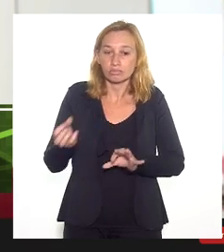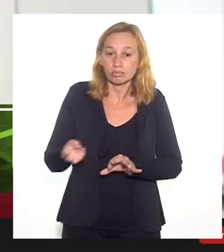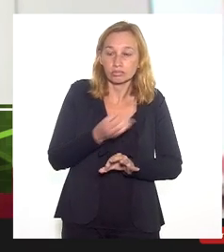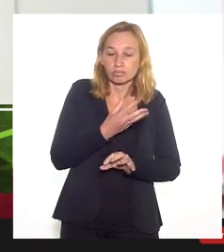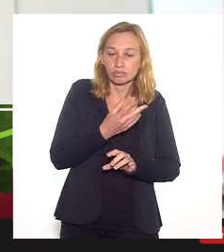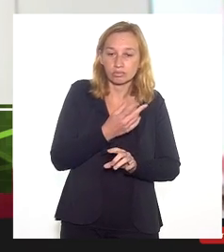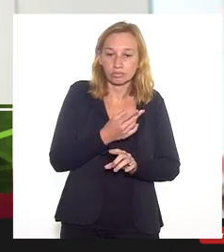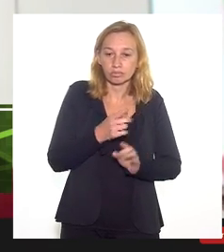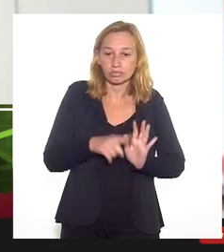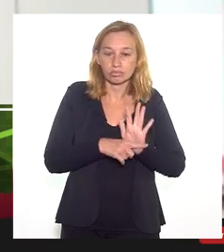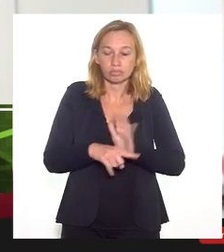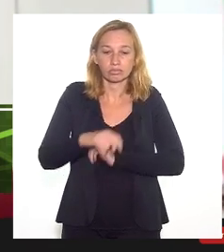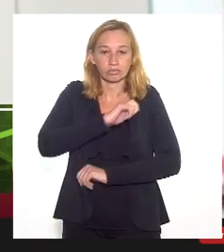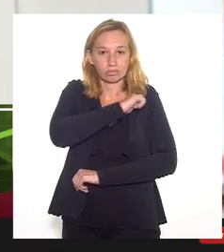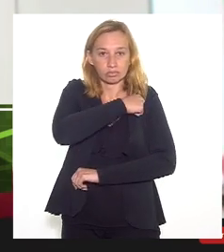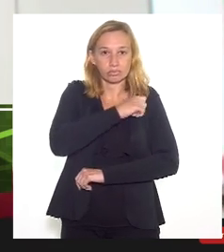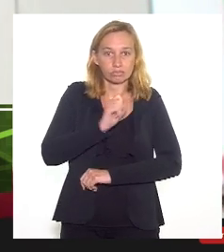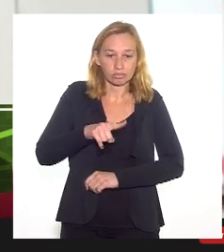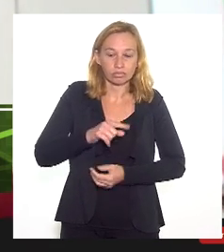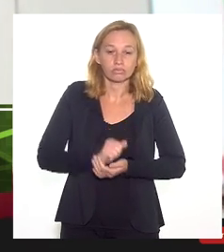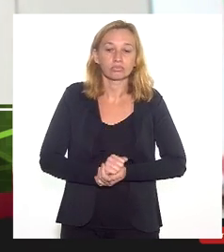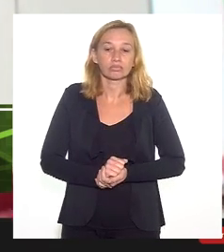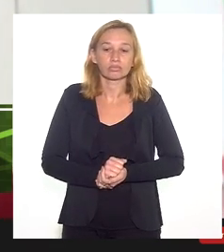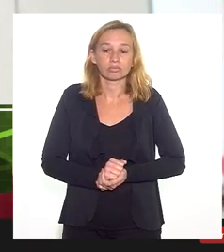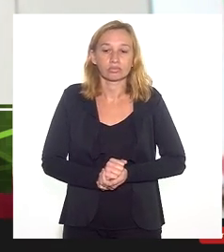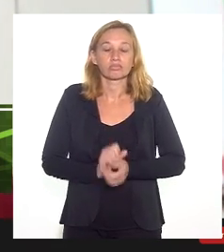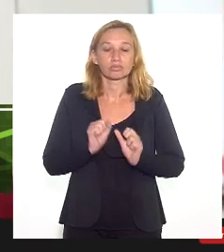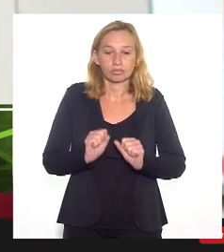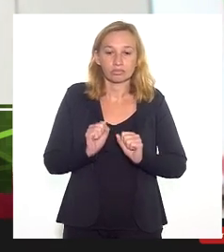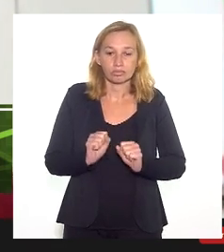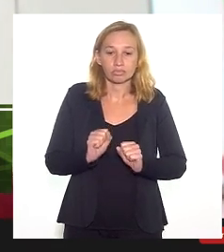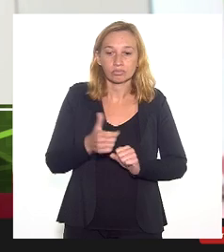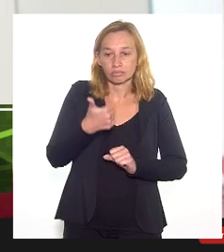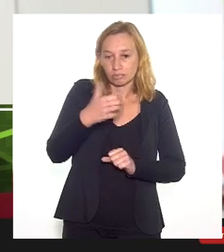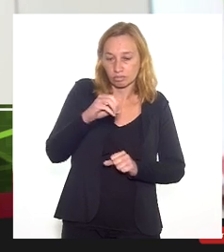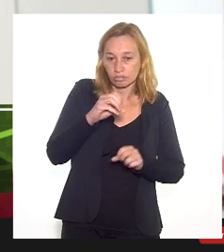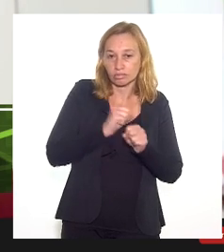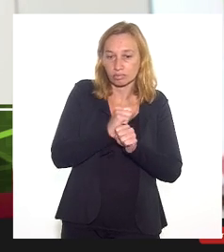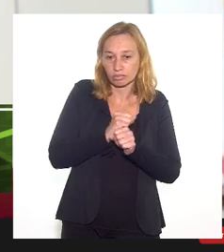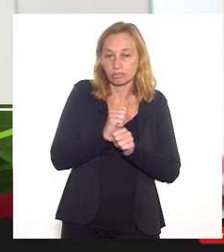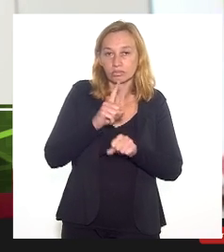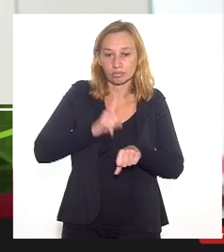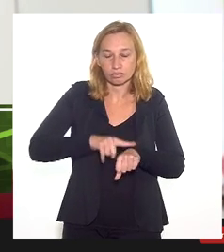regime de recuperação fiscal o regime pode durar até 10 anos então